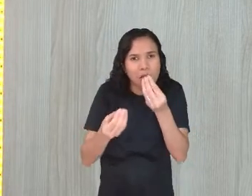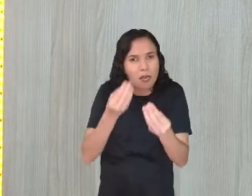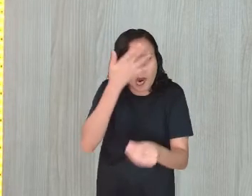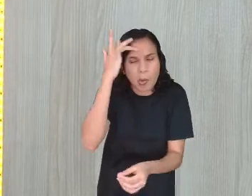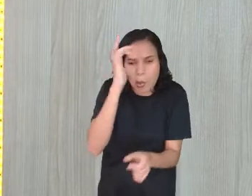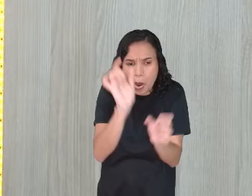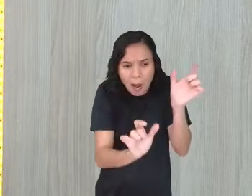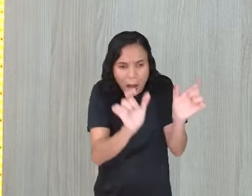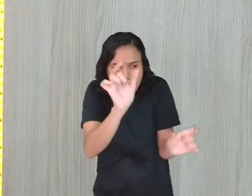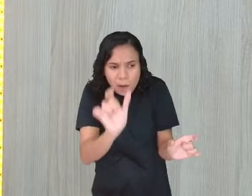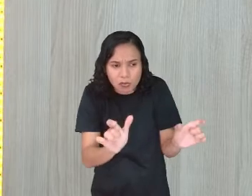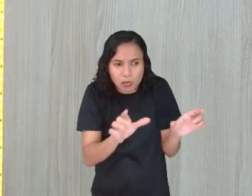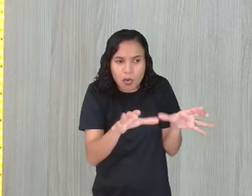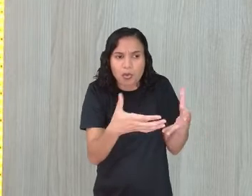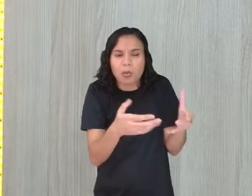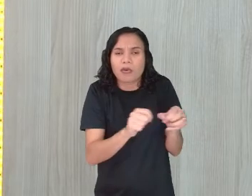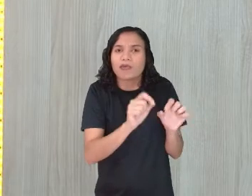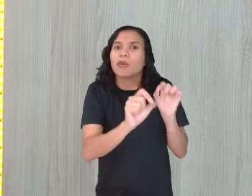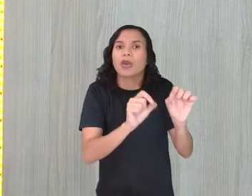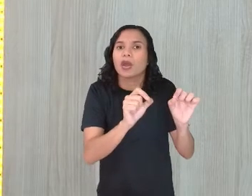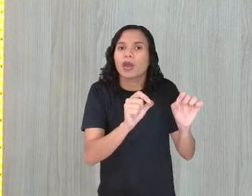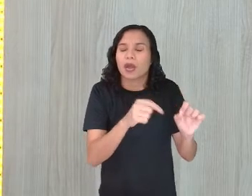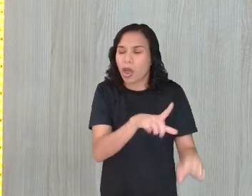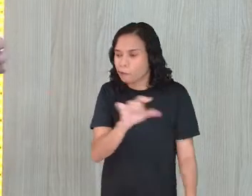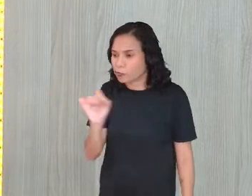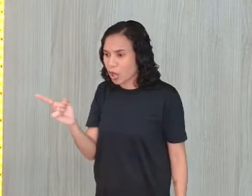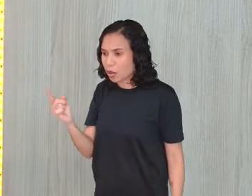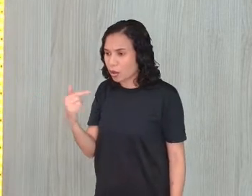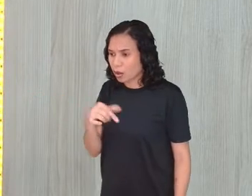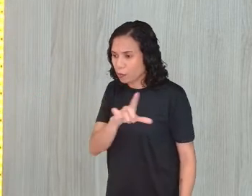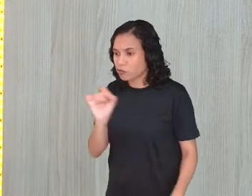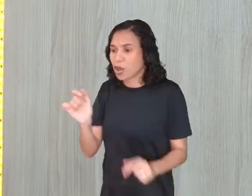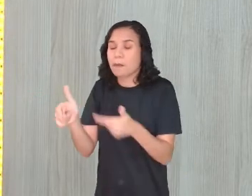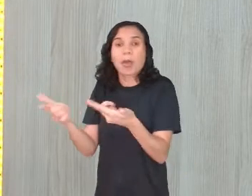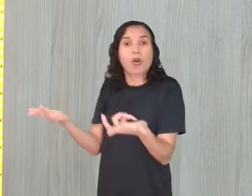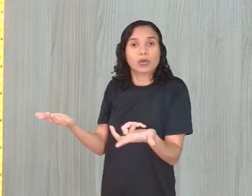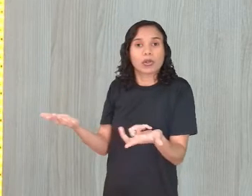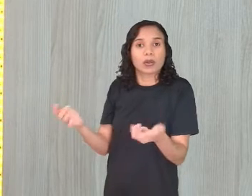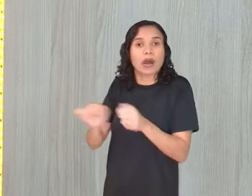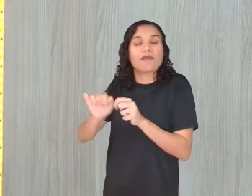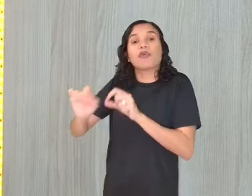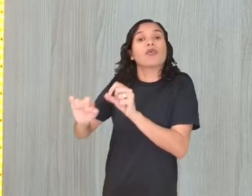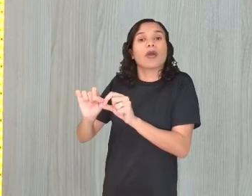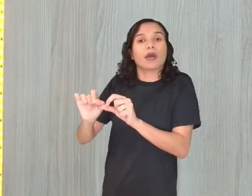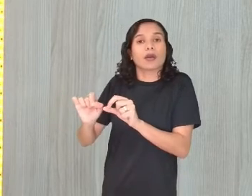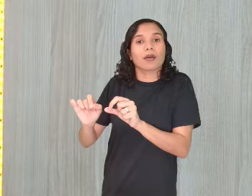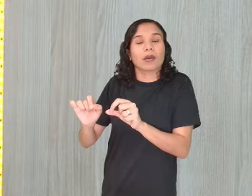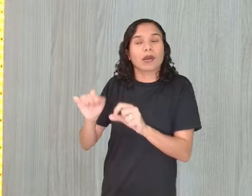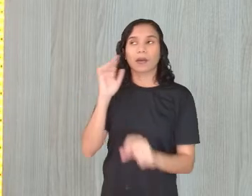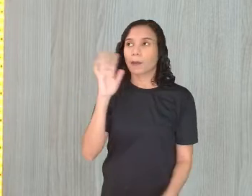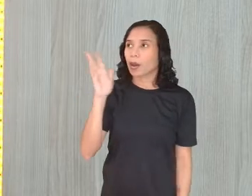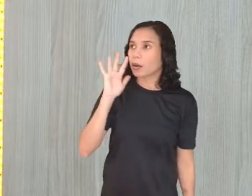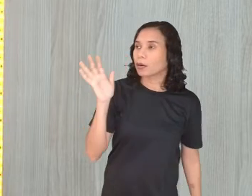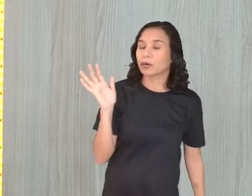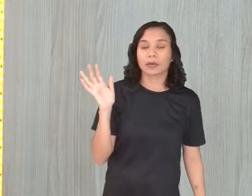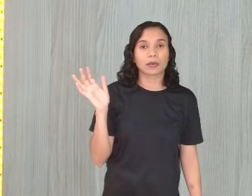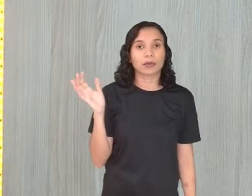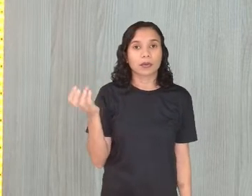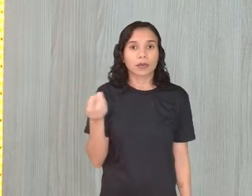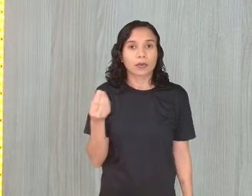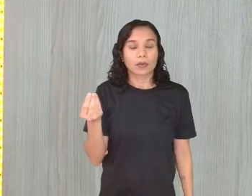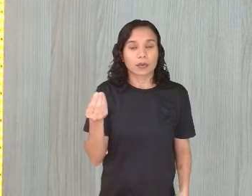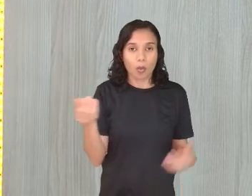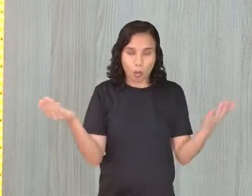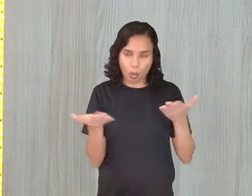Vou continuar onde eu estou? Eu vou me embora. Eu vou embora, vou para onde? Vou fazer o quê? Imagina. Imagine